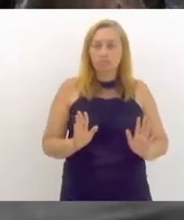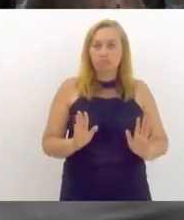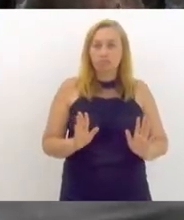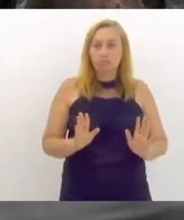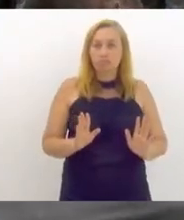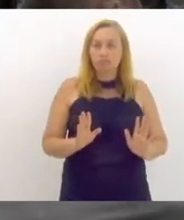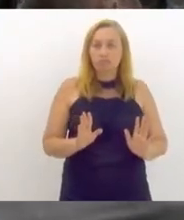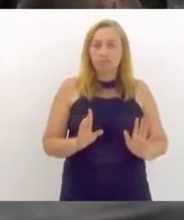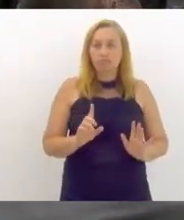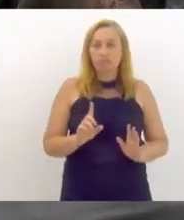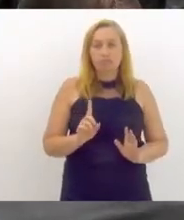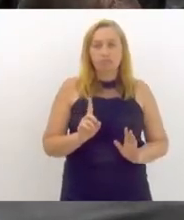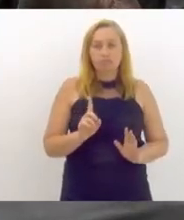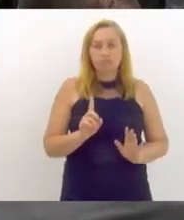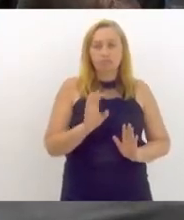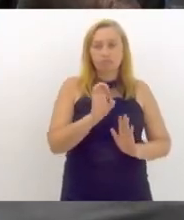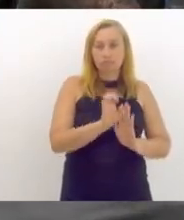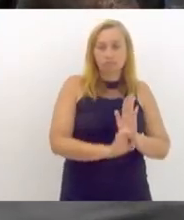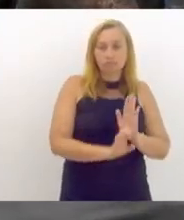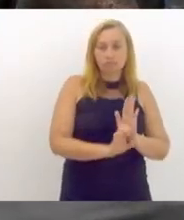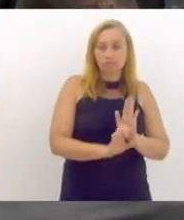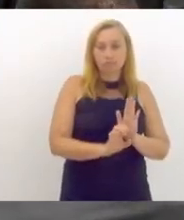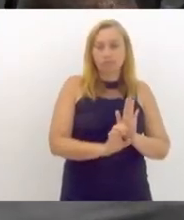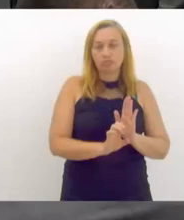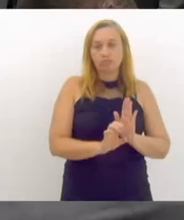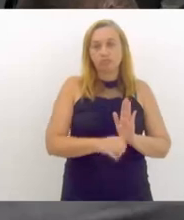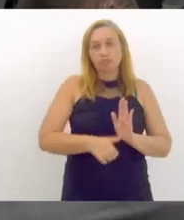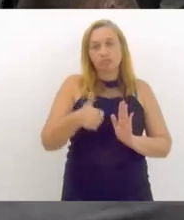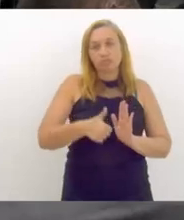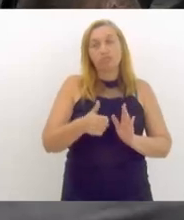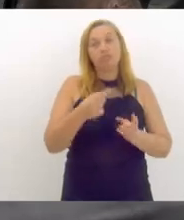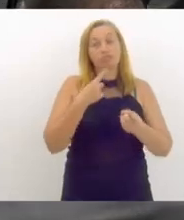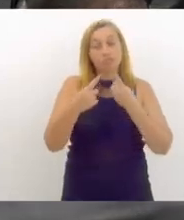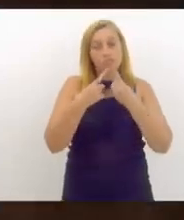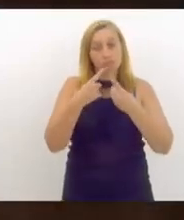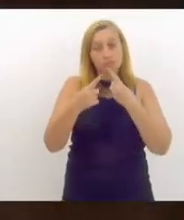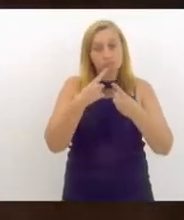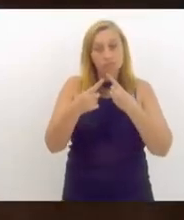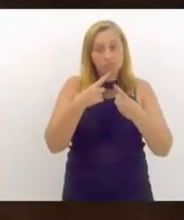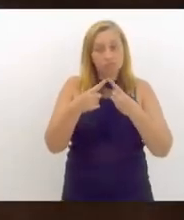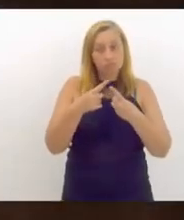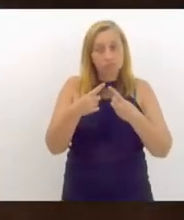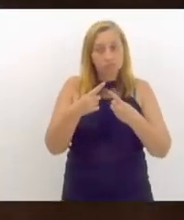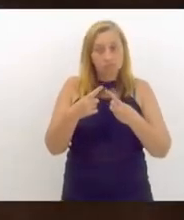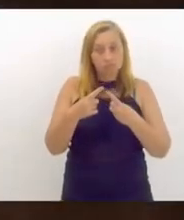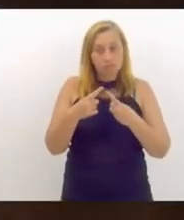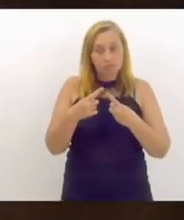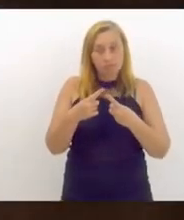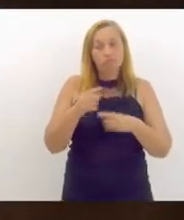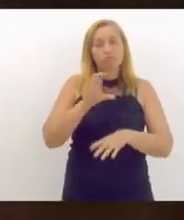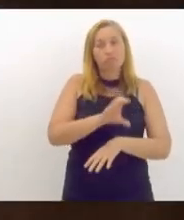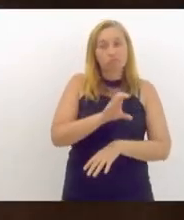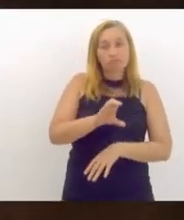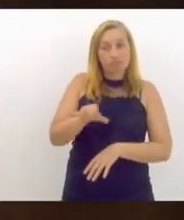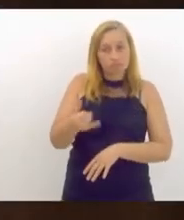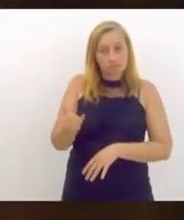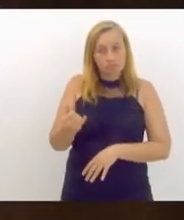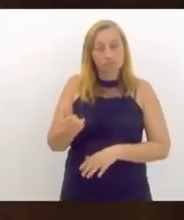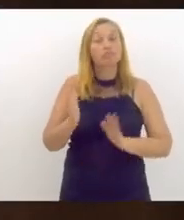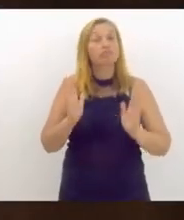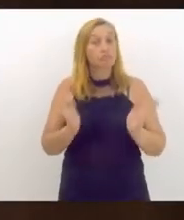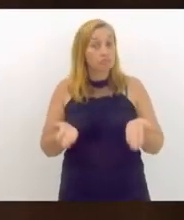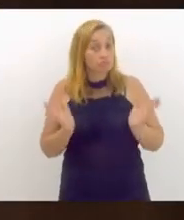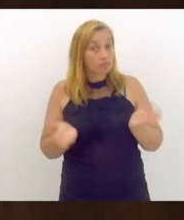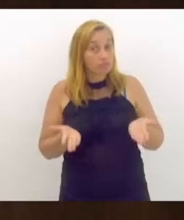primeiro vota a emenda. Então, quem discute as emendas são os pareceristas da CCJ.